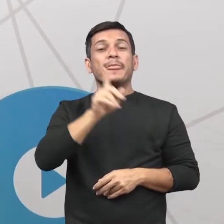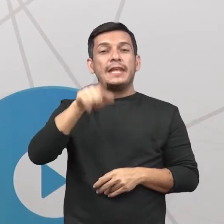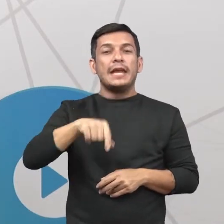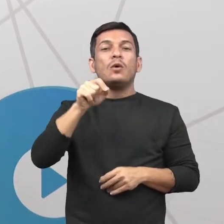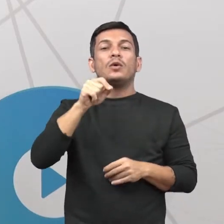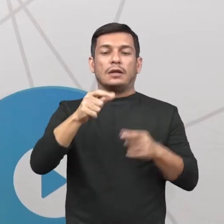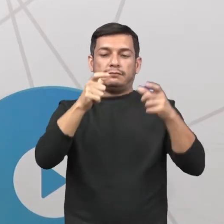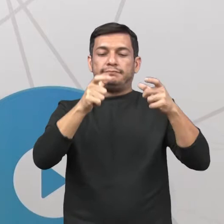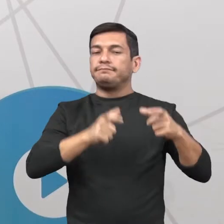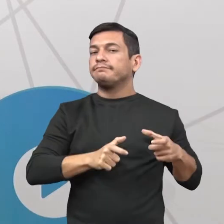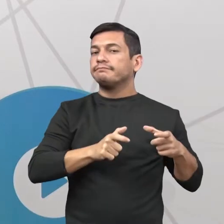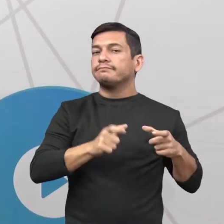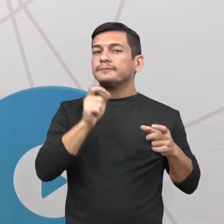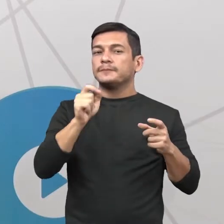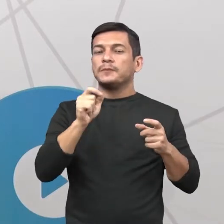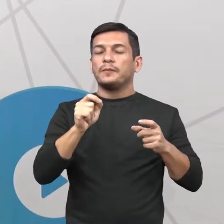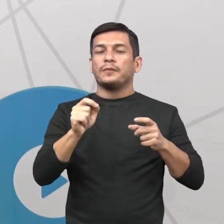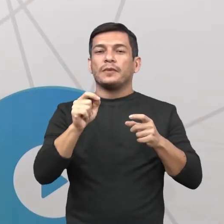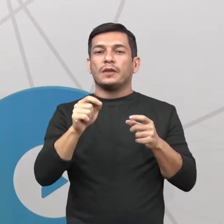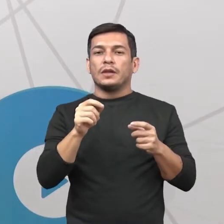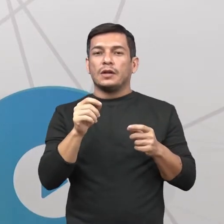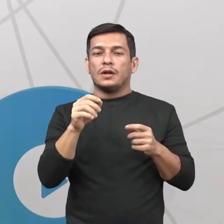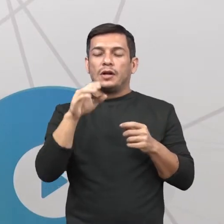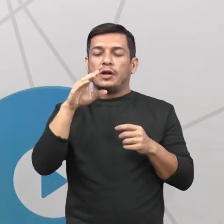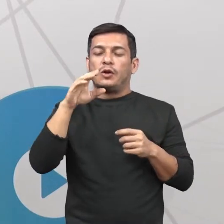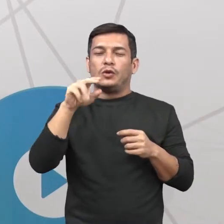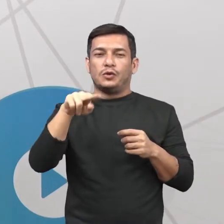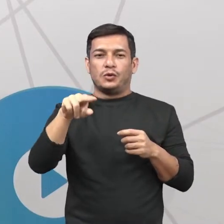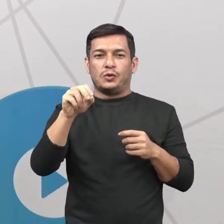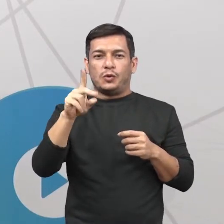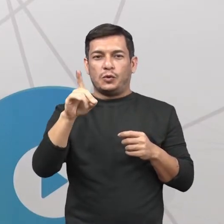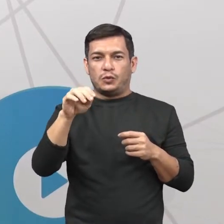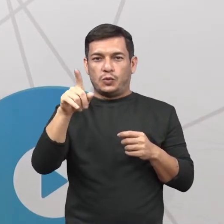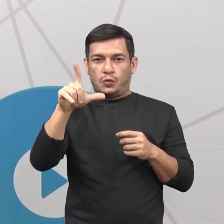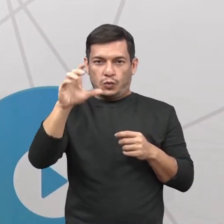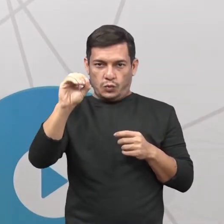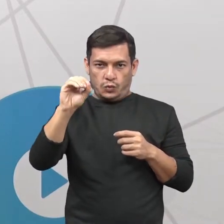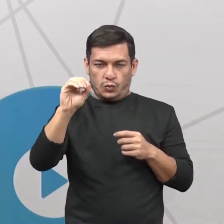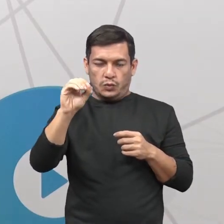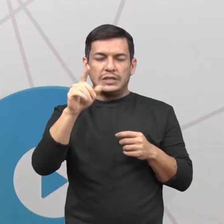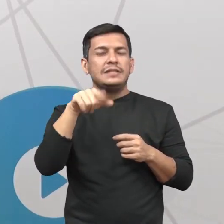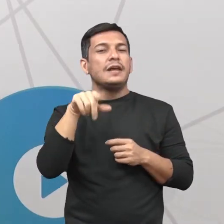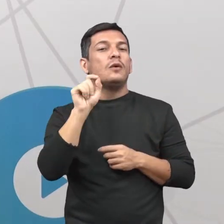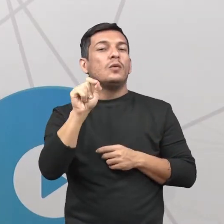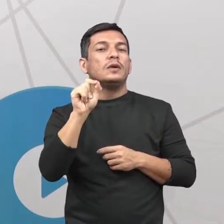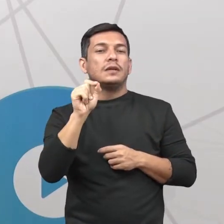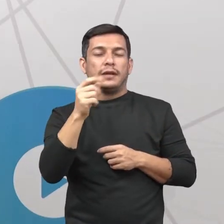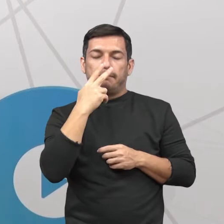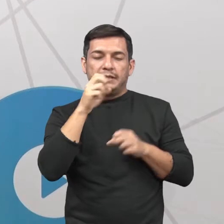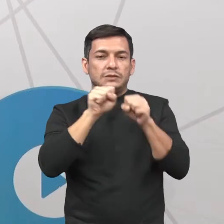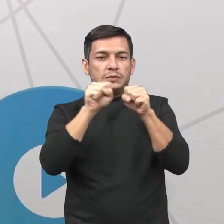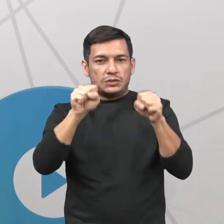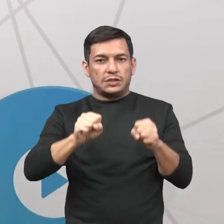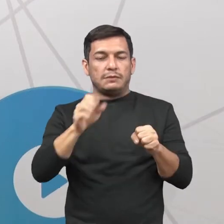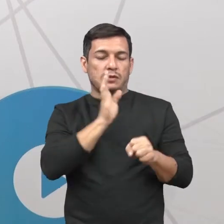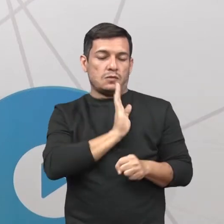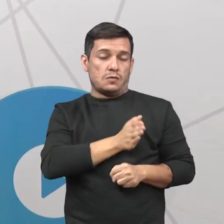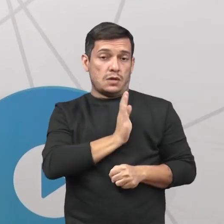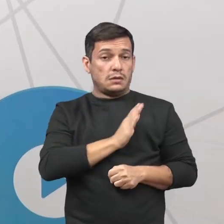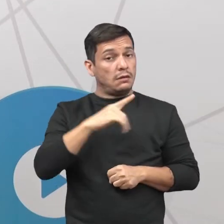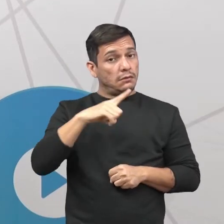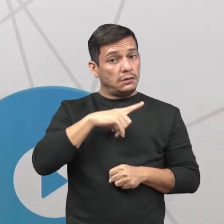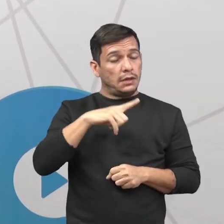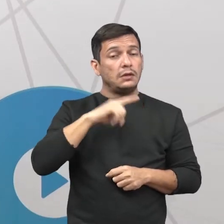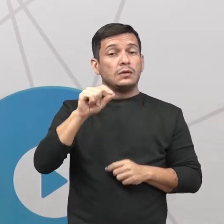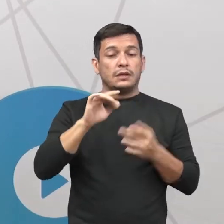se localiza o nosso nódulo sinoatrial, que é um sistema que o nosso coração tem